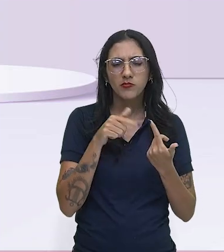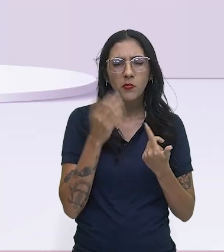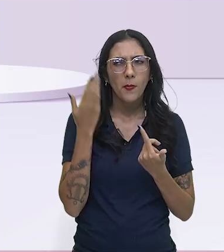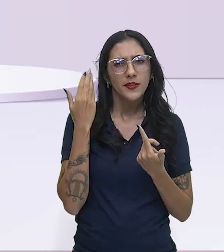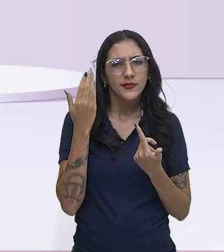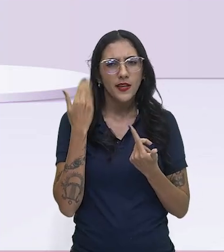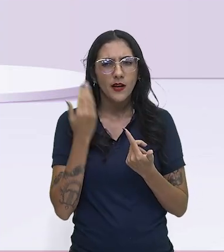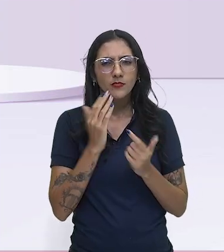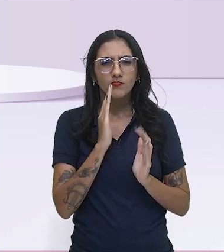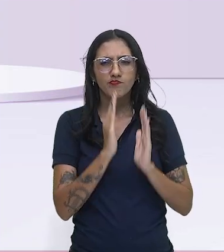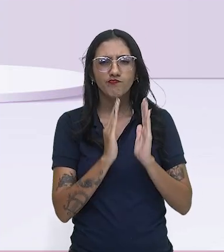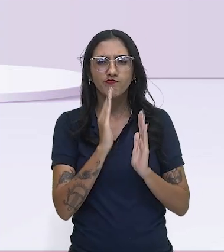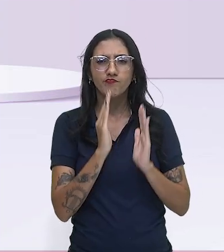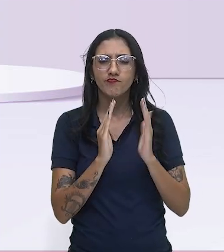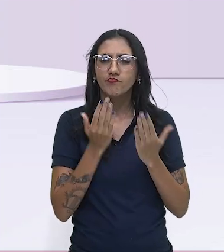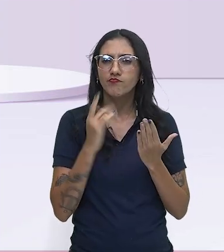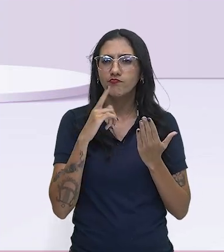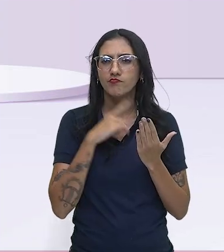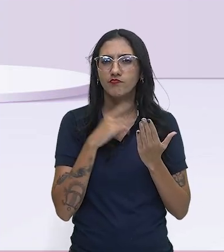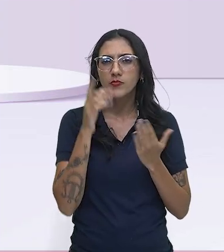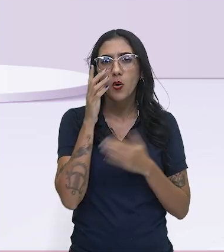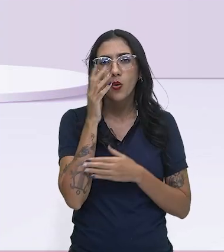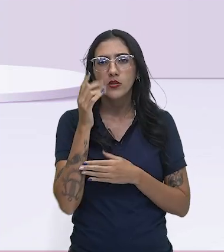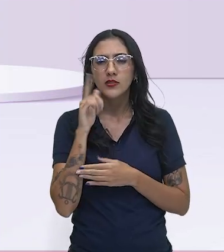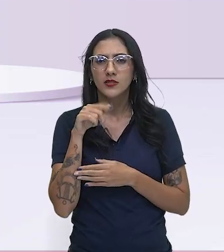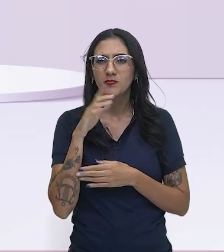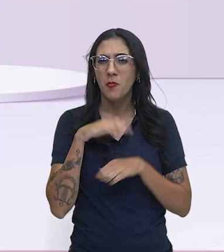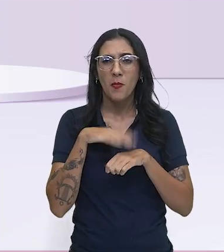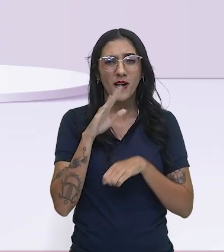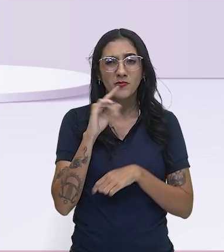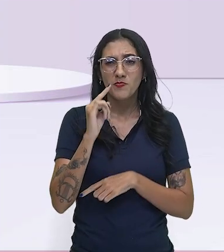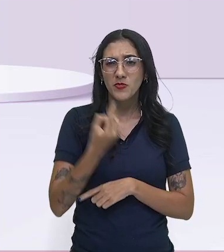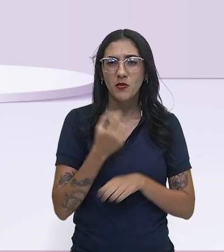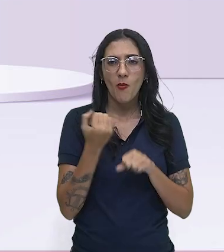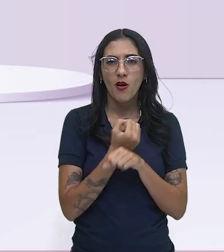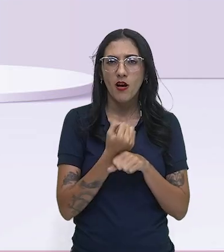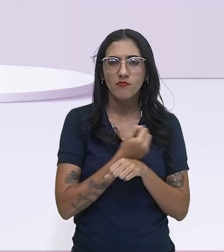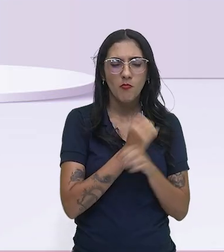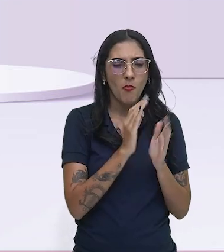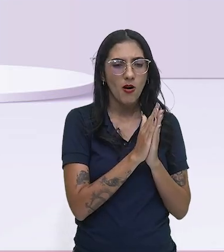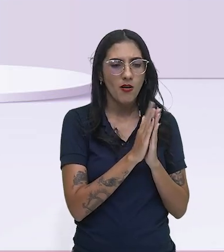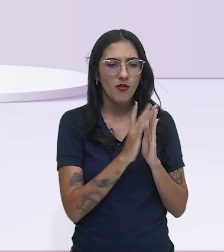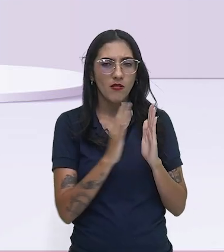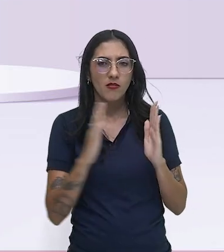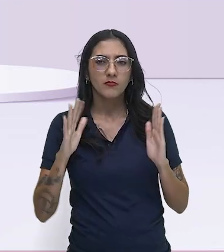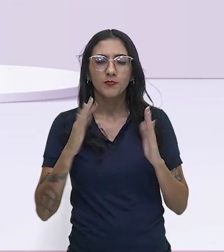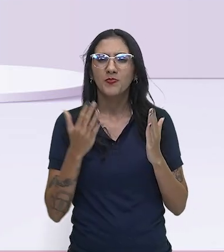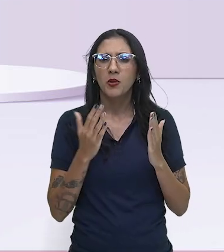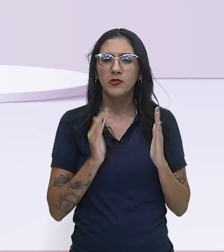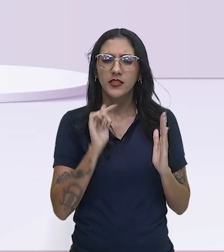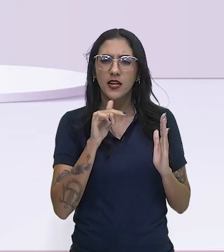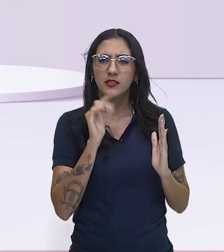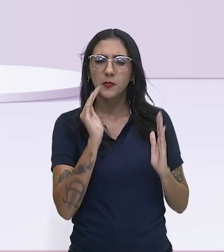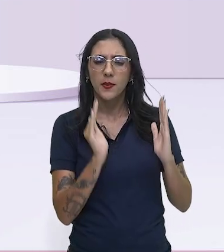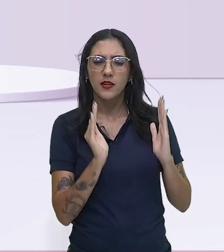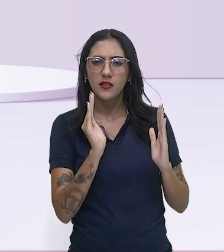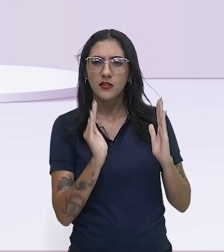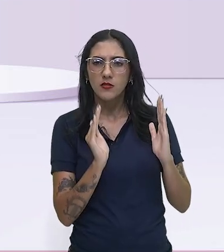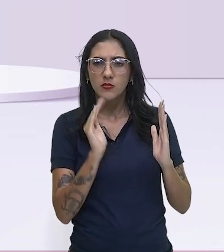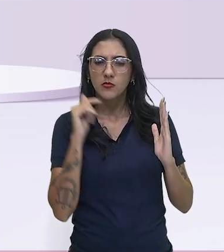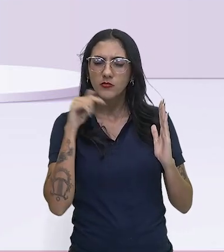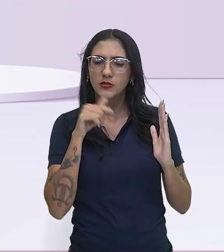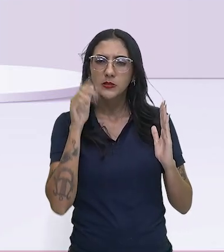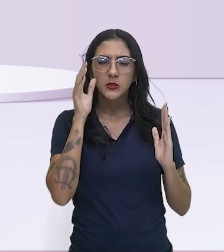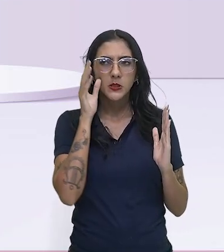Média, né, ela durou mais de 1000 anos, né, a gente vê na história, mas em algum momento, nesse tempo todo